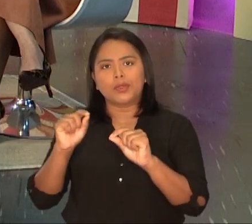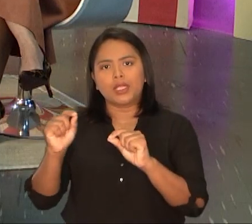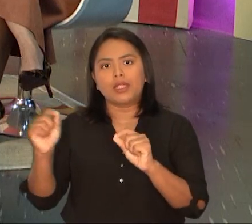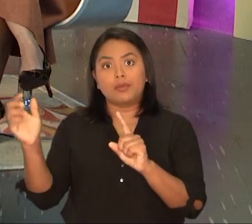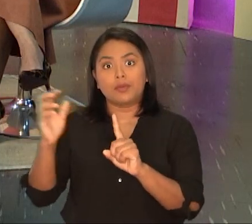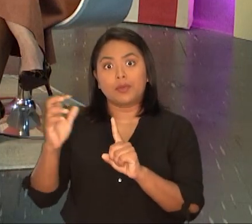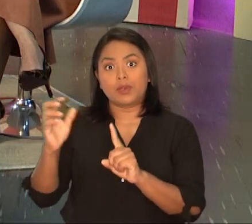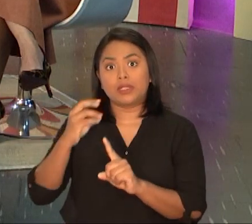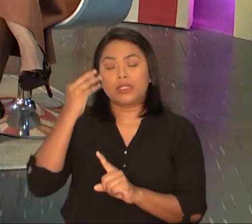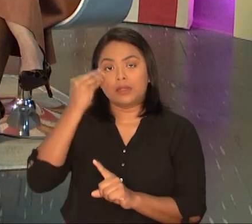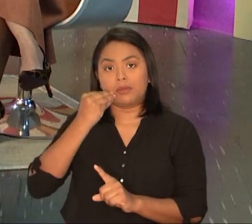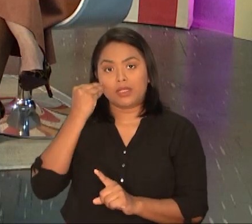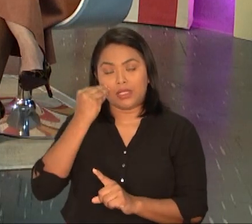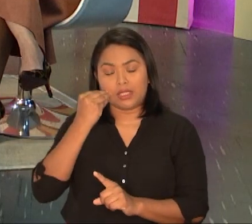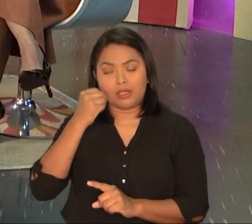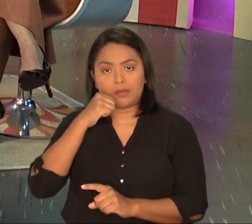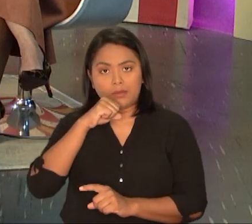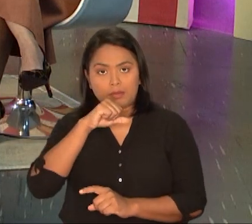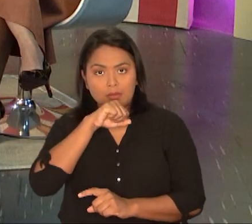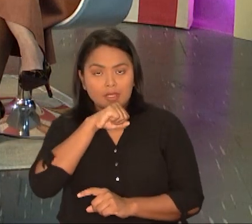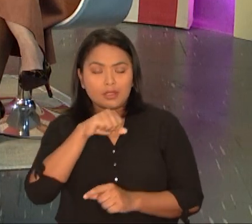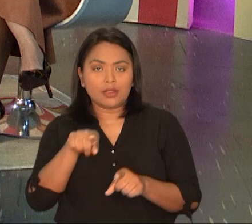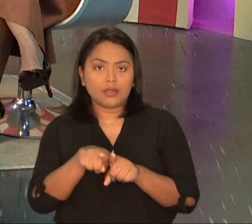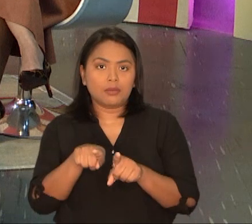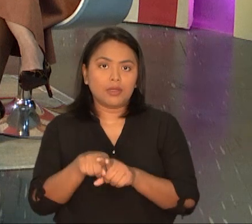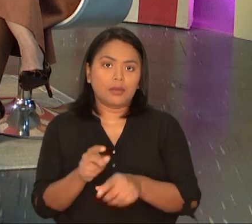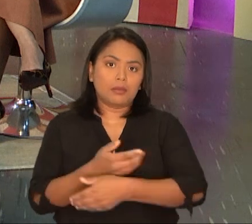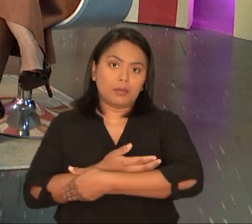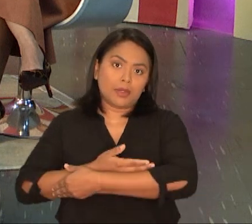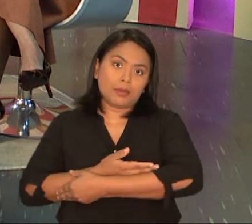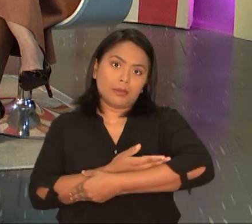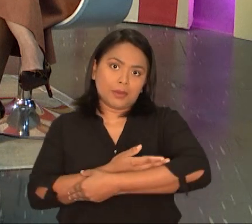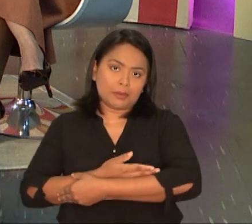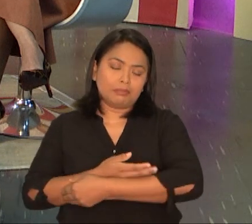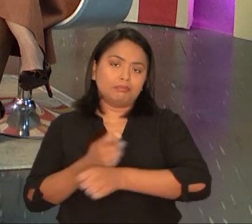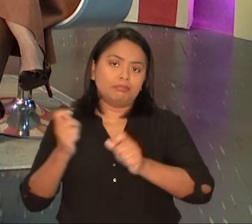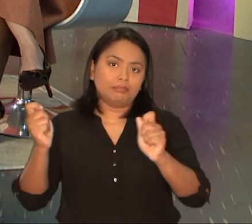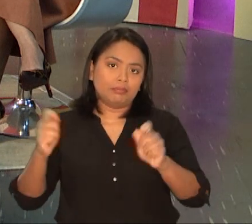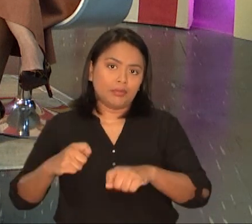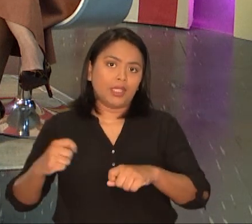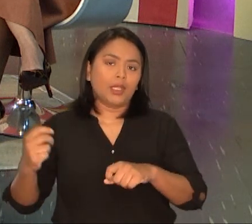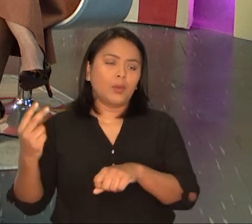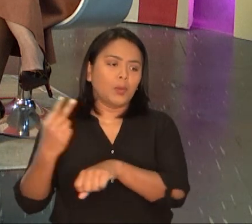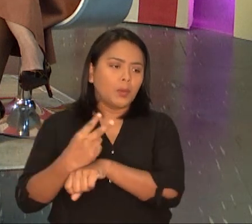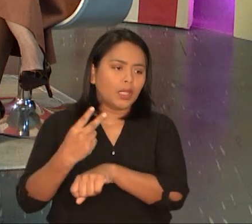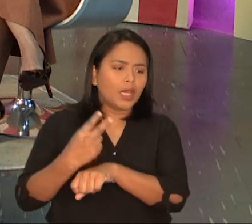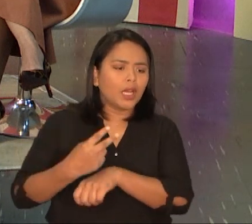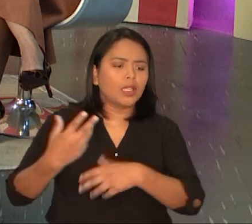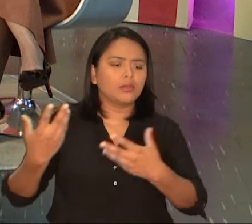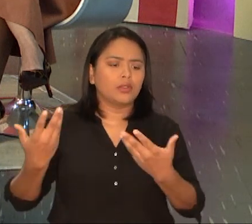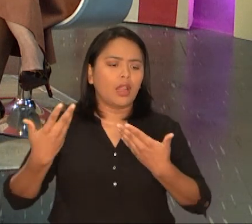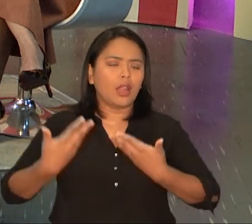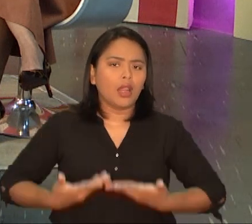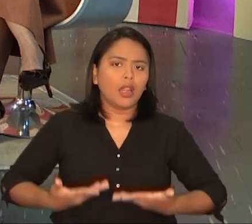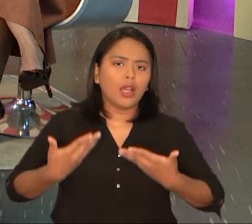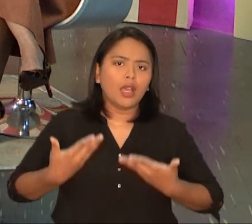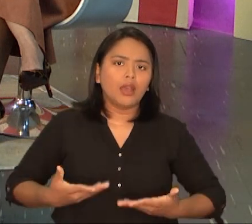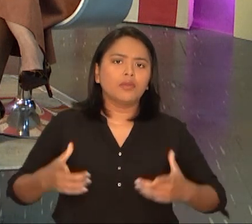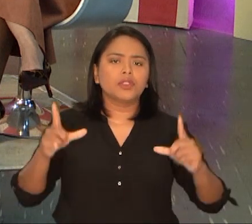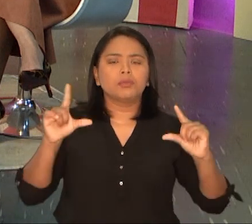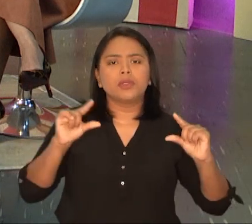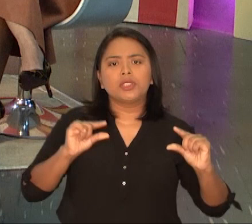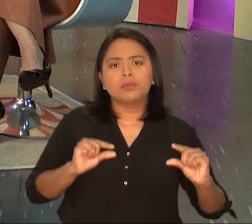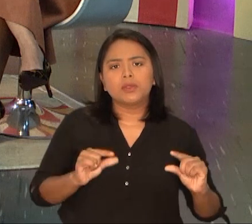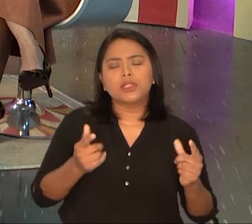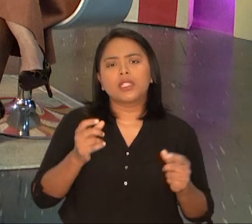que essa mulher e que esse bebê vão viver com a amamentação. A gente consegue trabalhar isso de forma mais leve, né? Então, minimizar os riscos